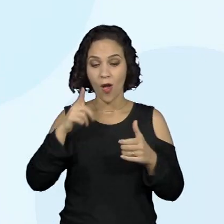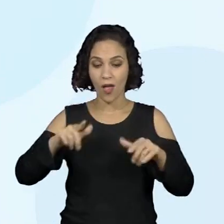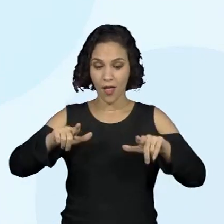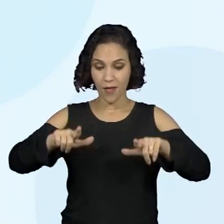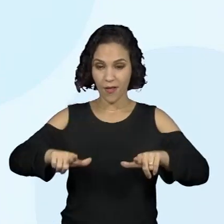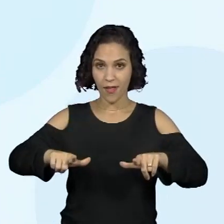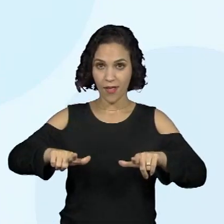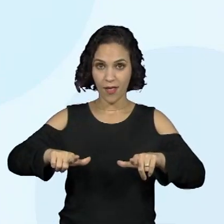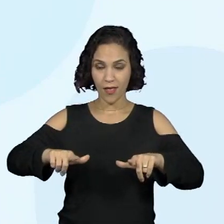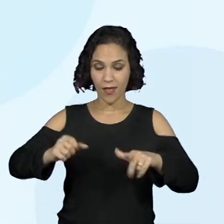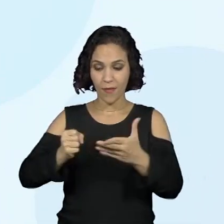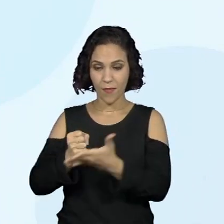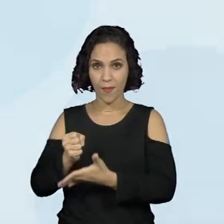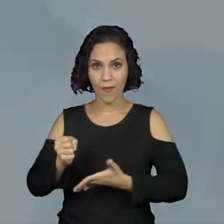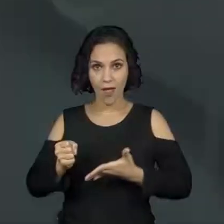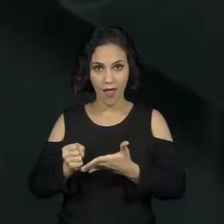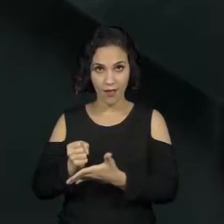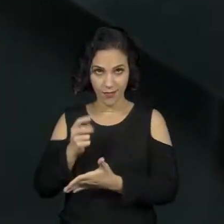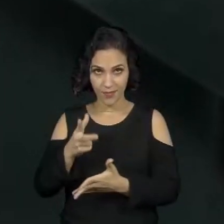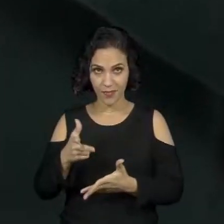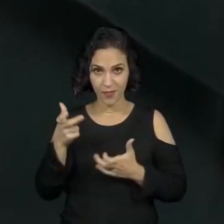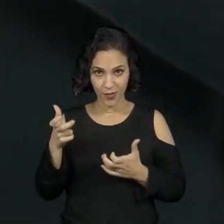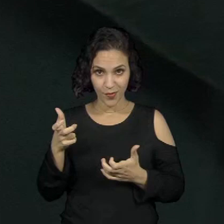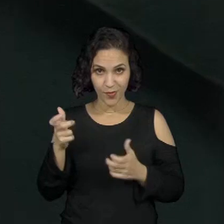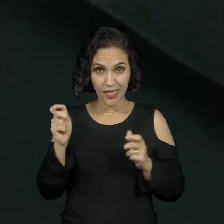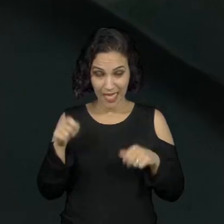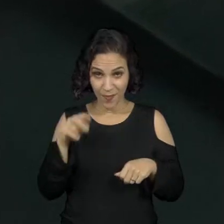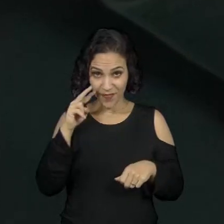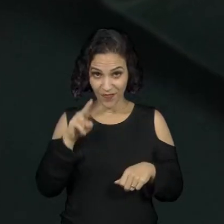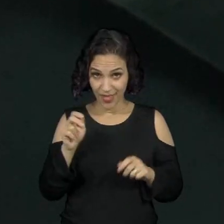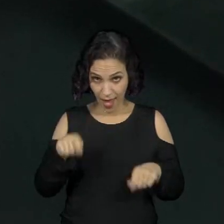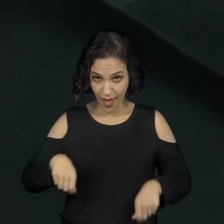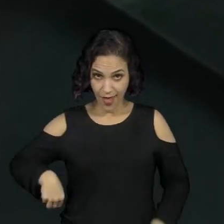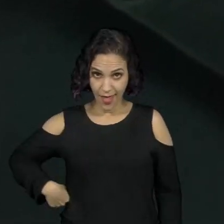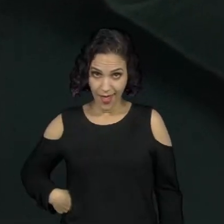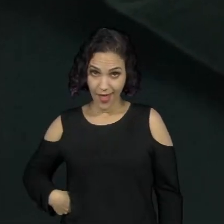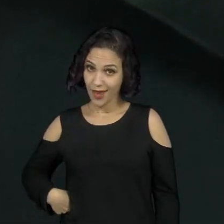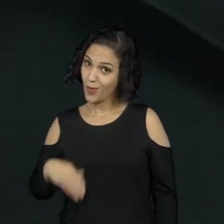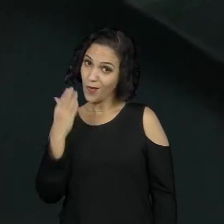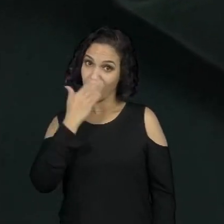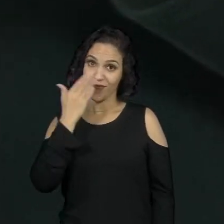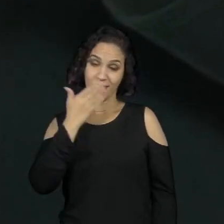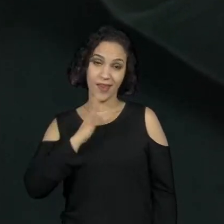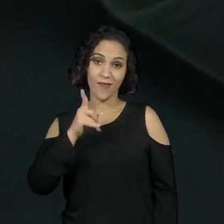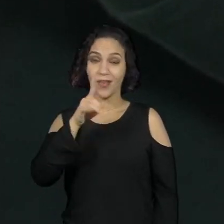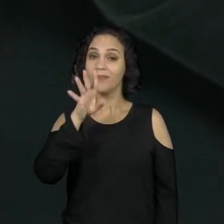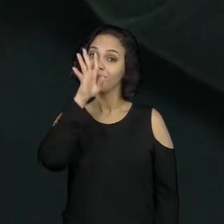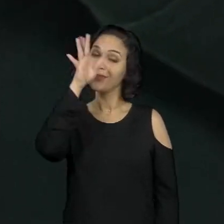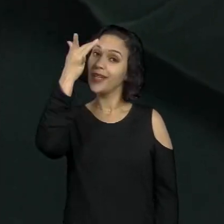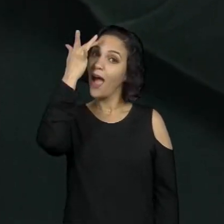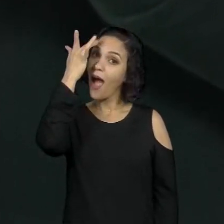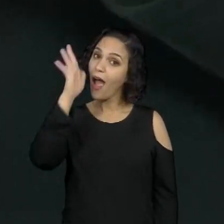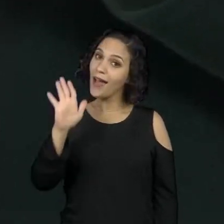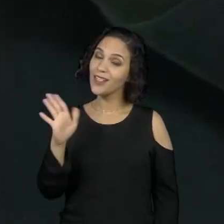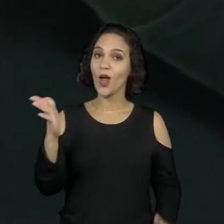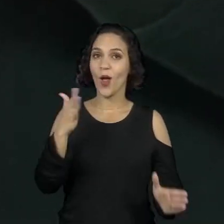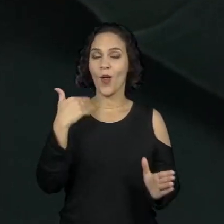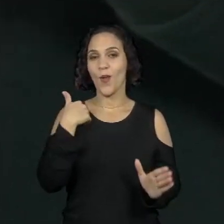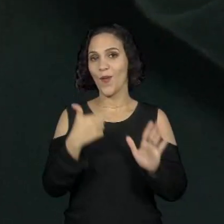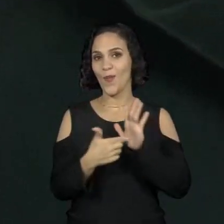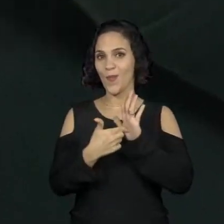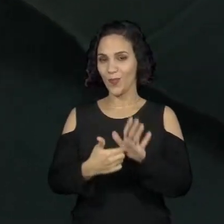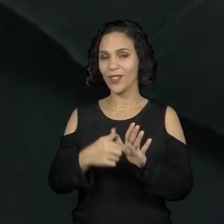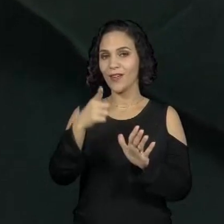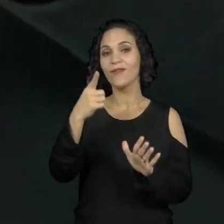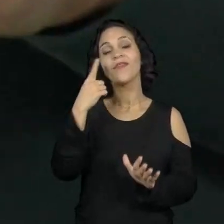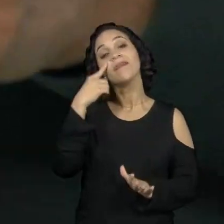mostrando? Sim? Dá para ver a base? Não, Eu vou mostrar a base para vocês agora. Agora vocês vão